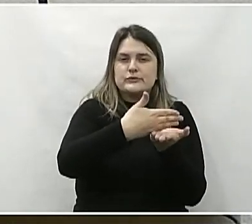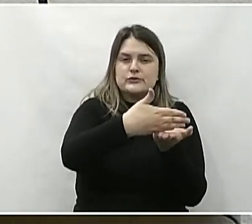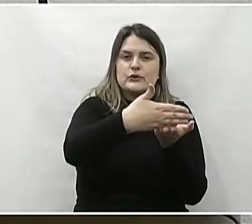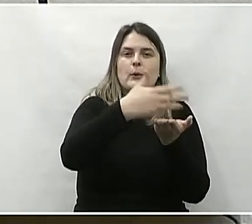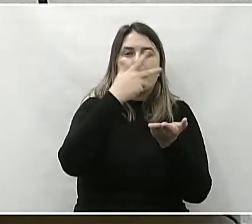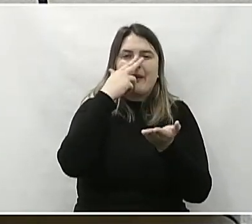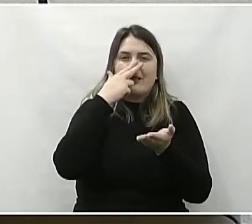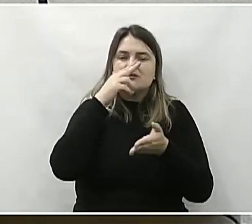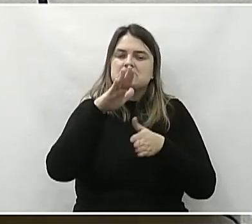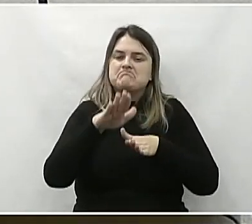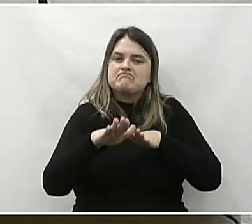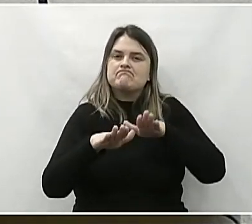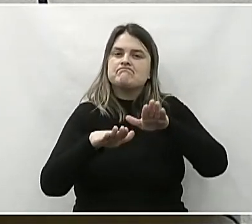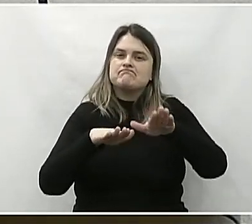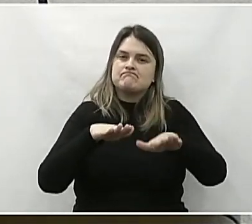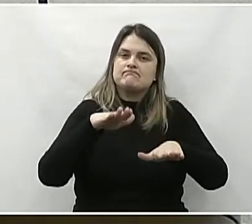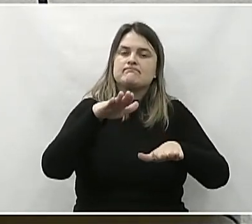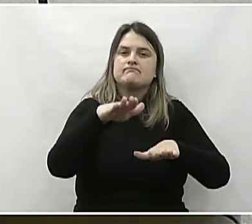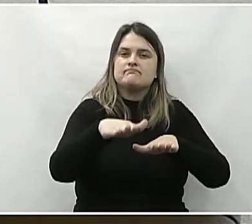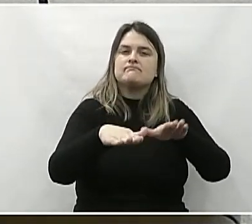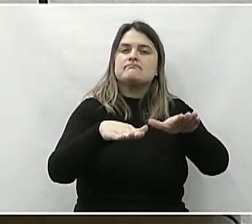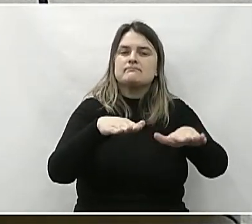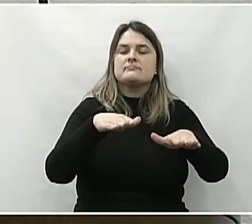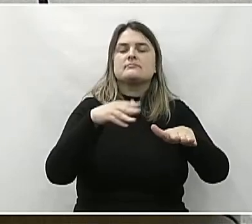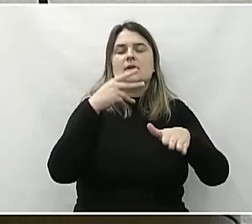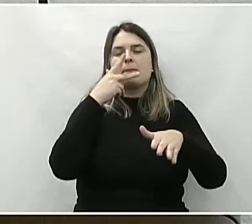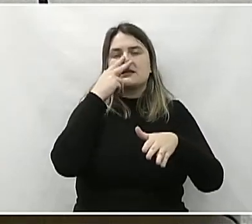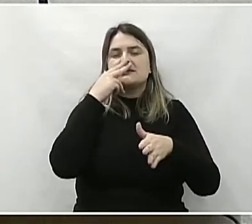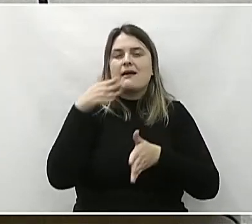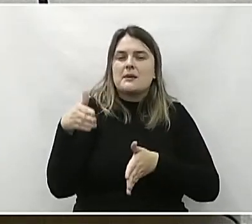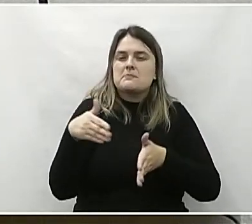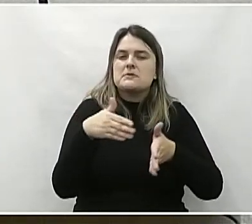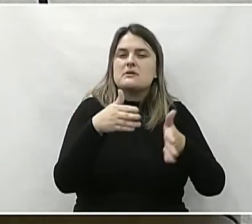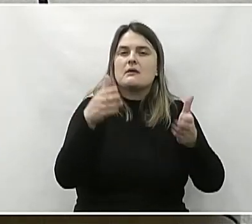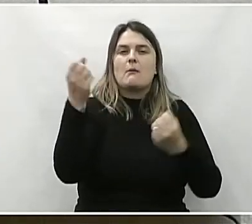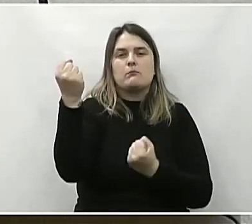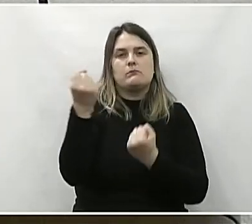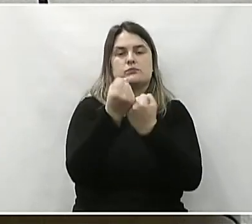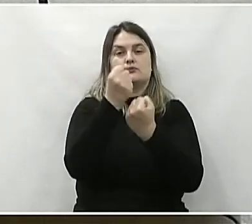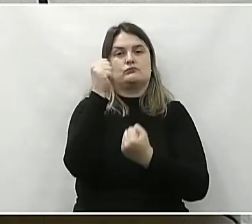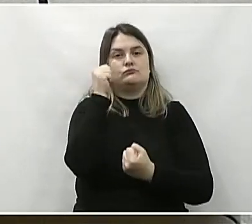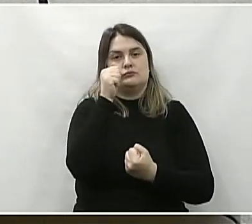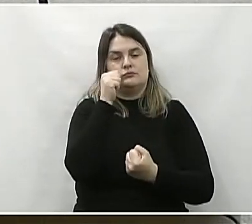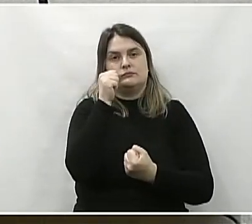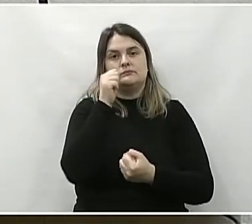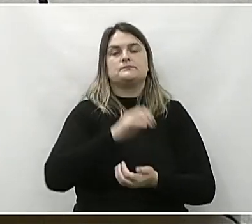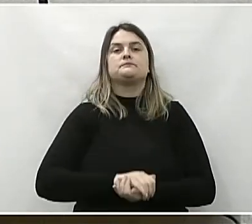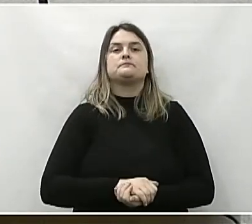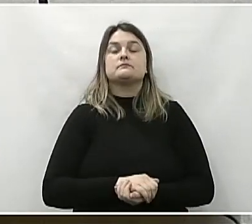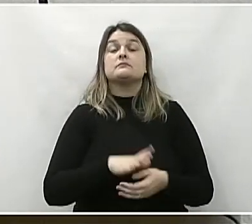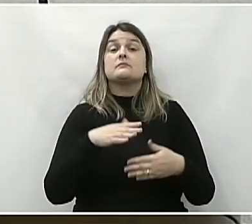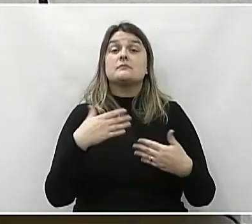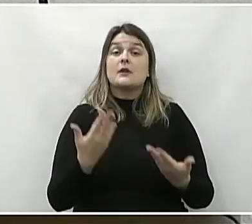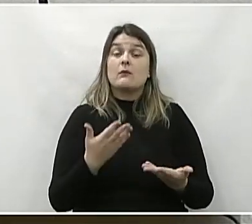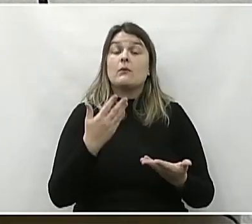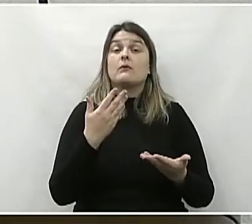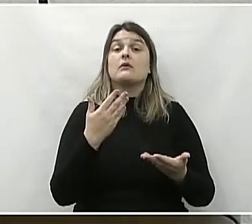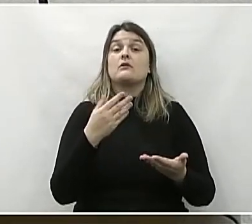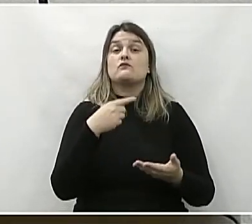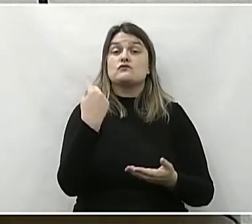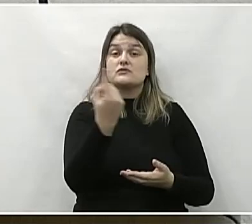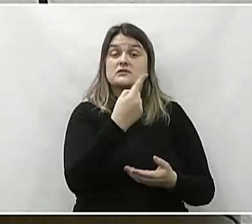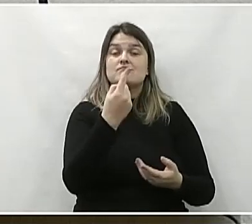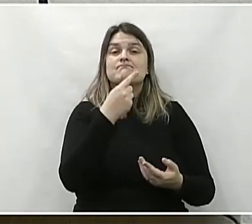estão engatinhando essa essa essa caminhada da mulher e por essa ação por estar